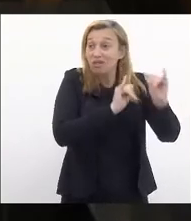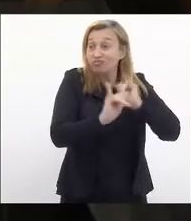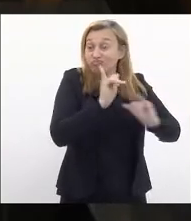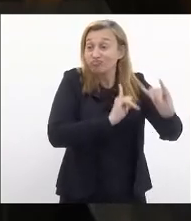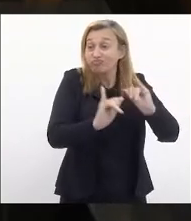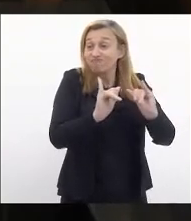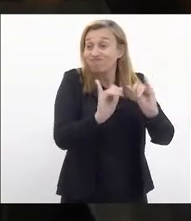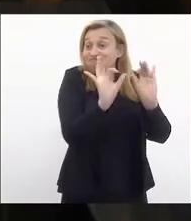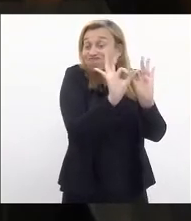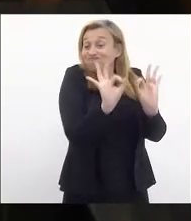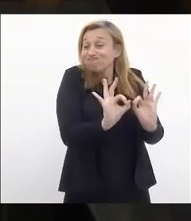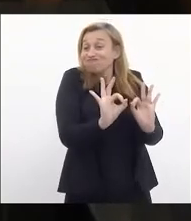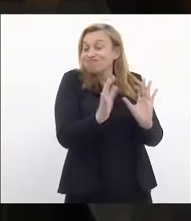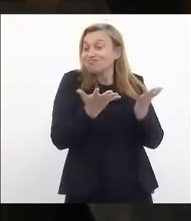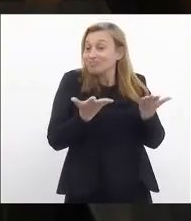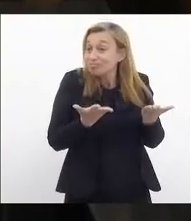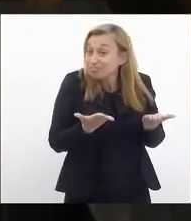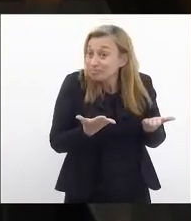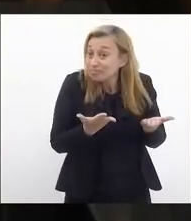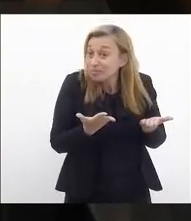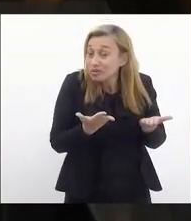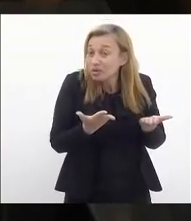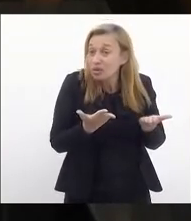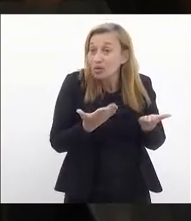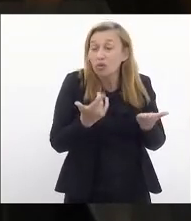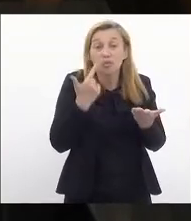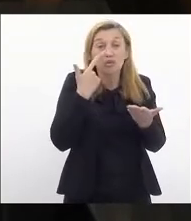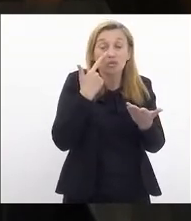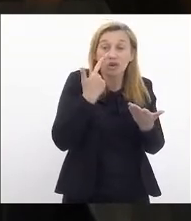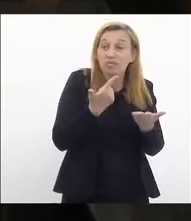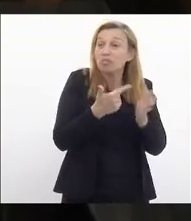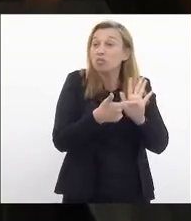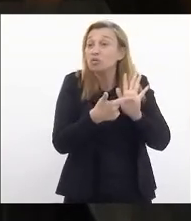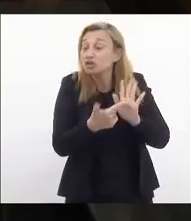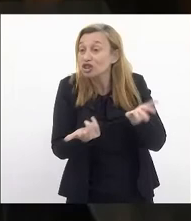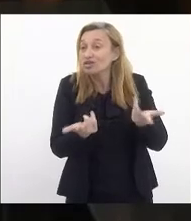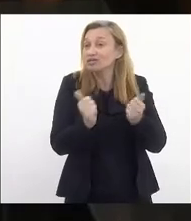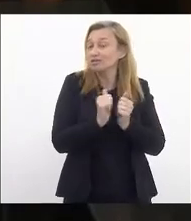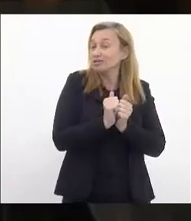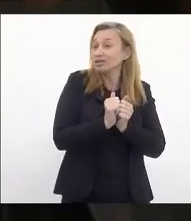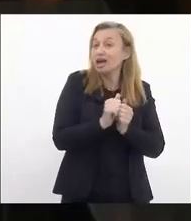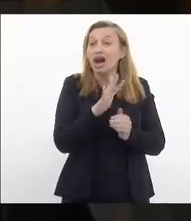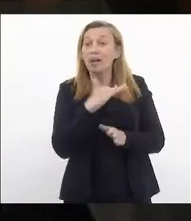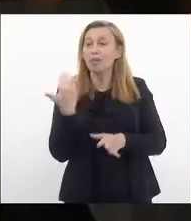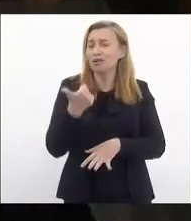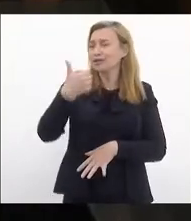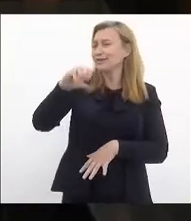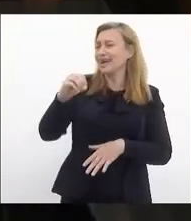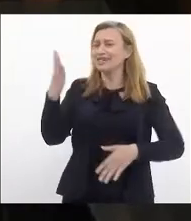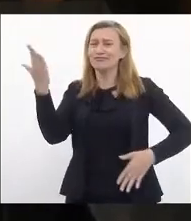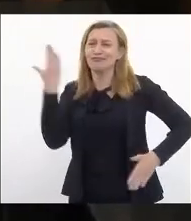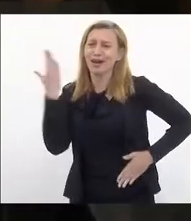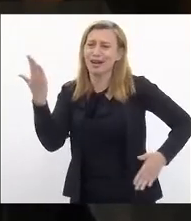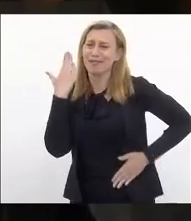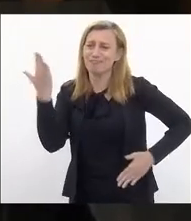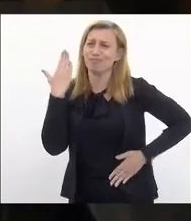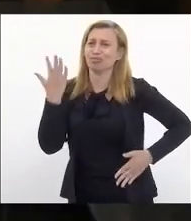noticiar de tal forma como vem noticiando a morte de 10 vagabundos